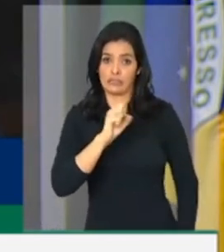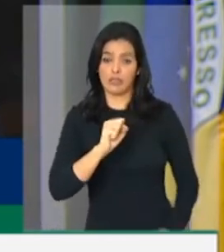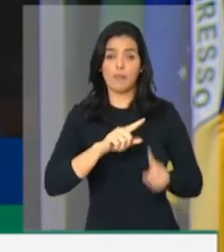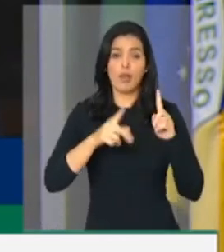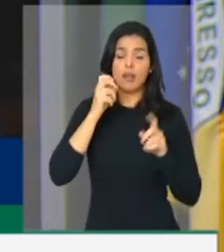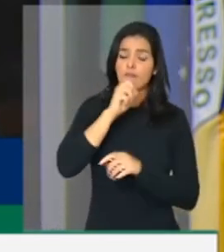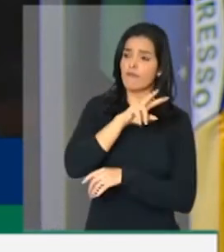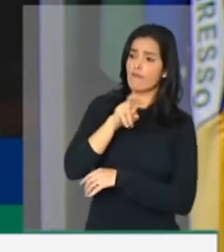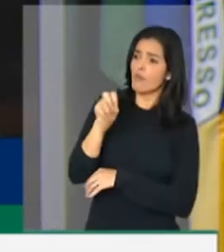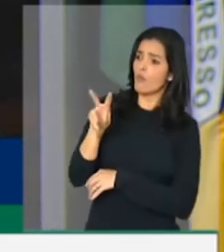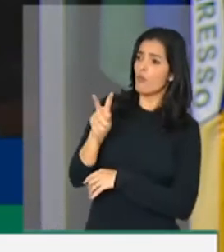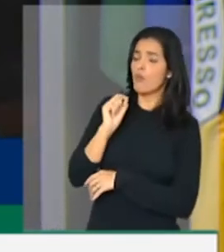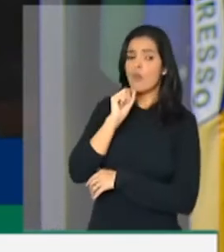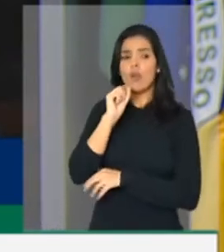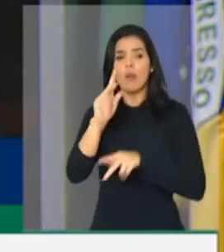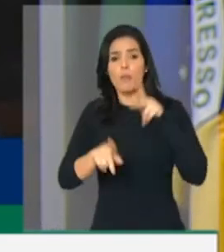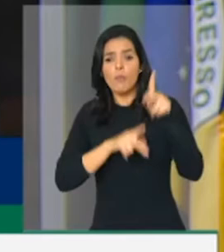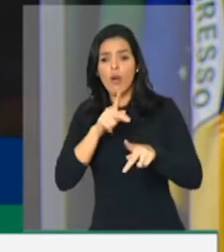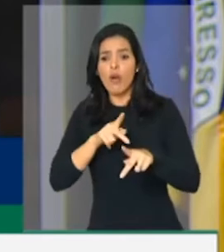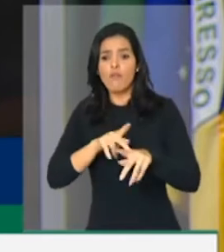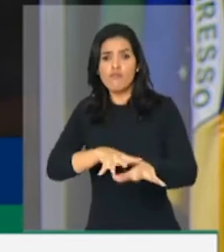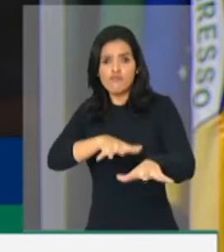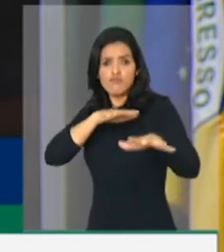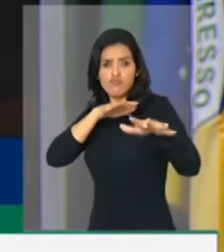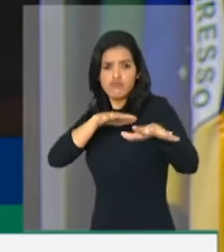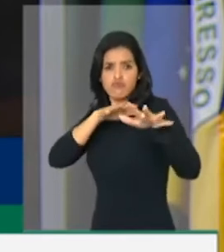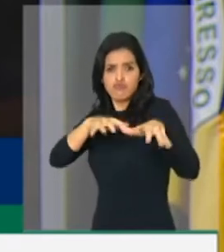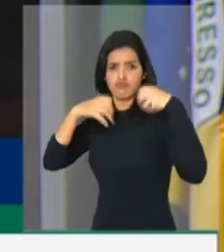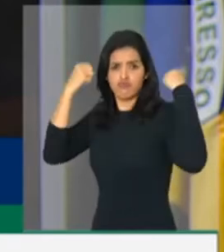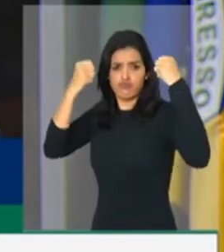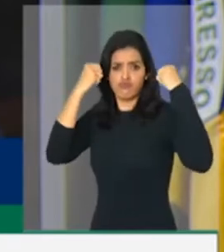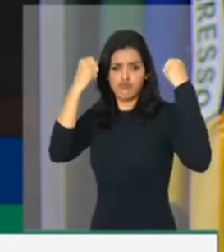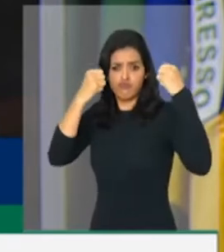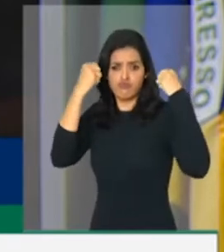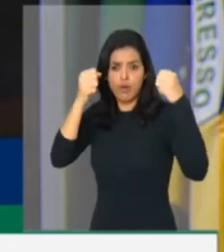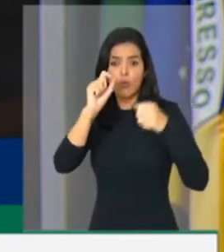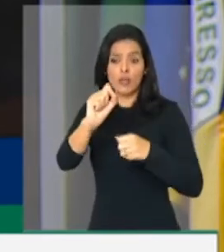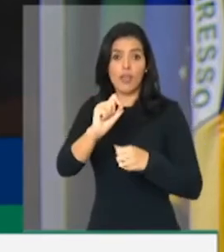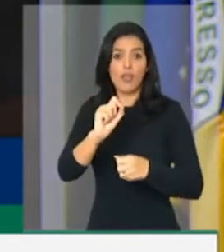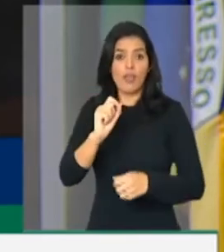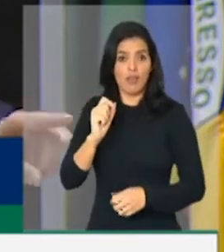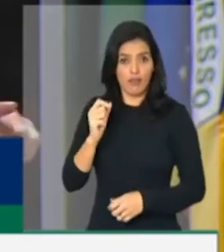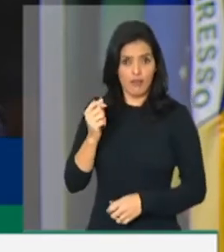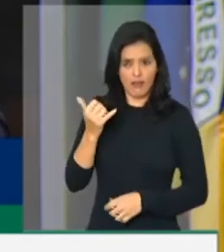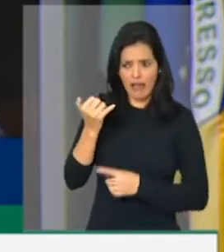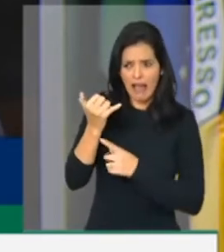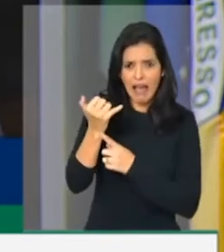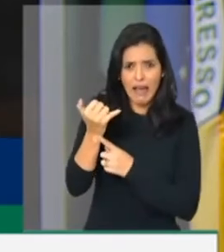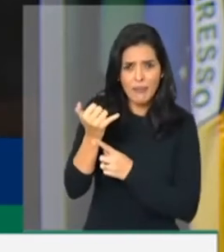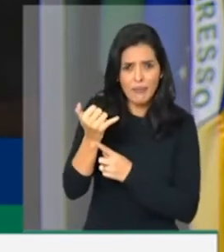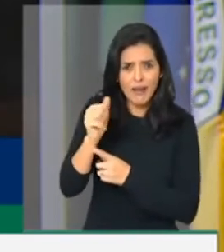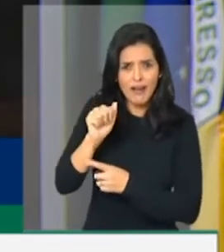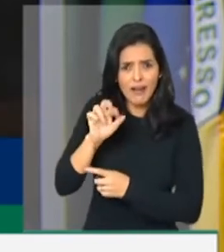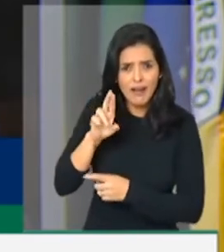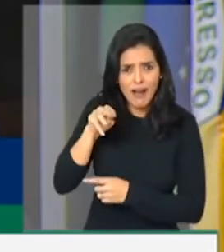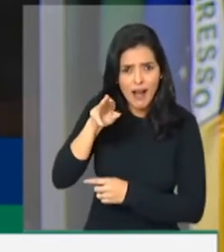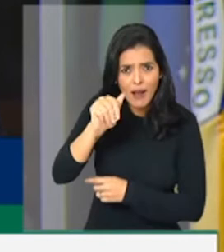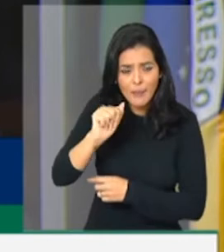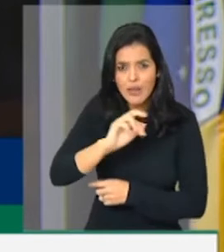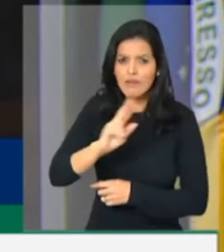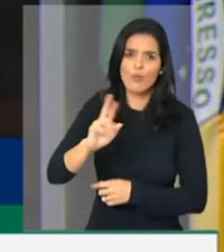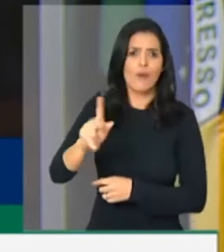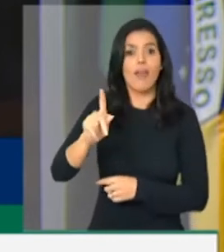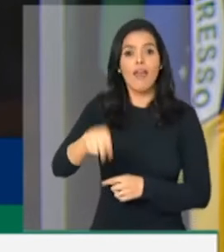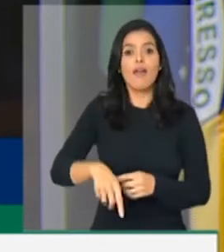e que o povo estava armado armado de celulares Paris por tudo que vem